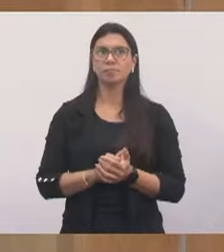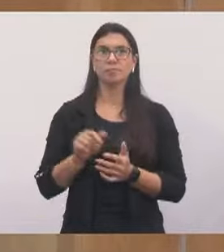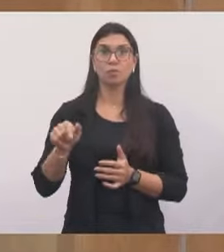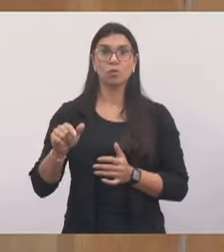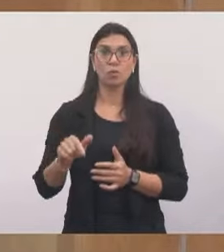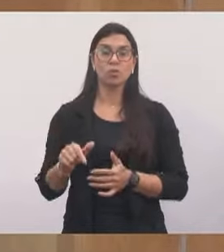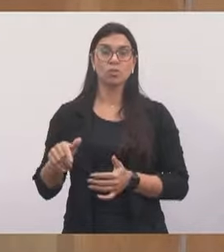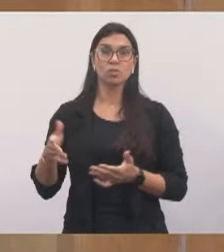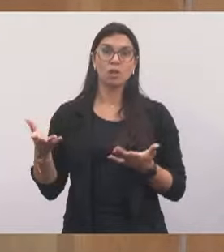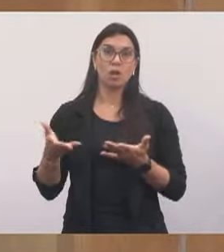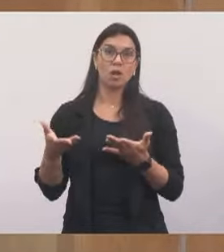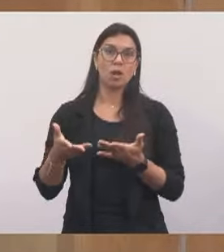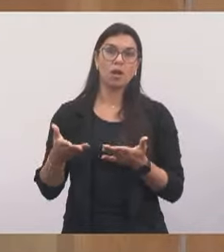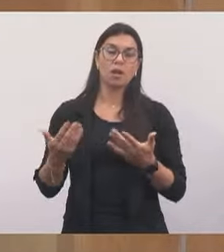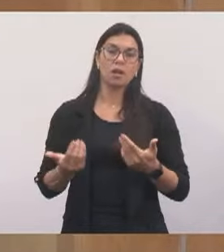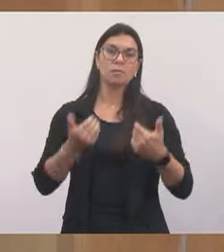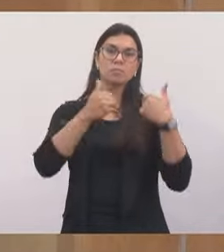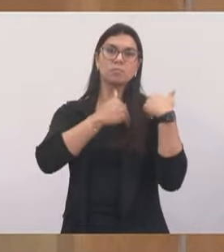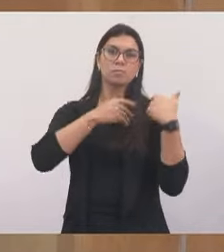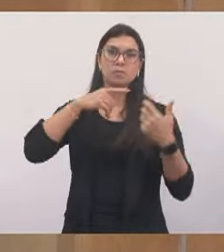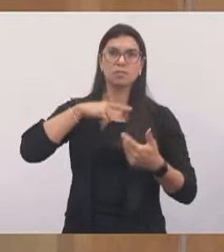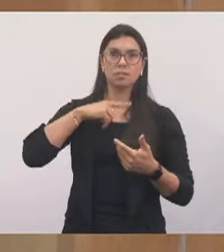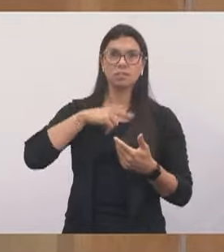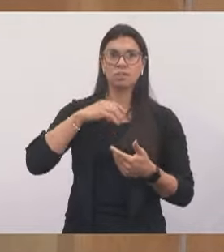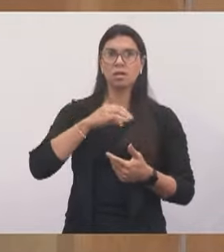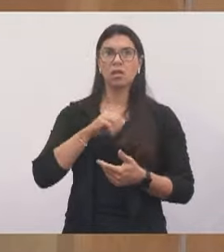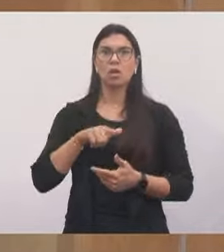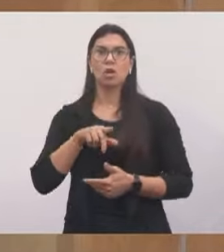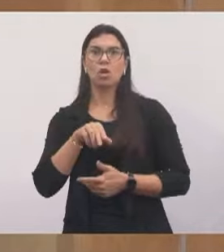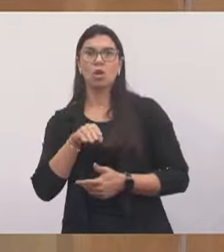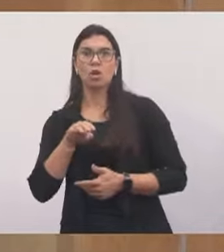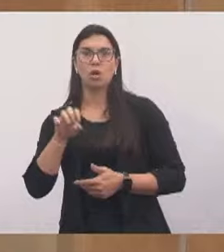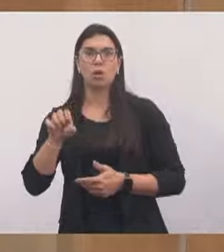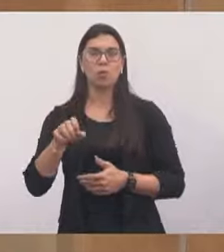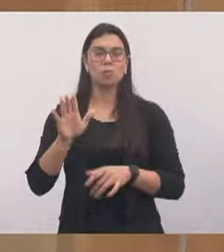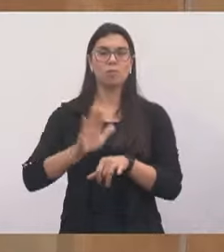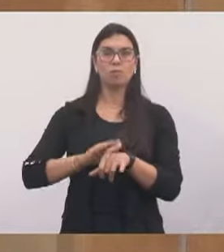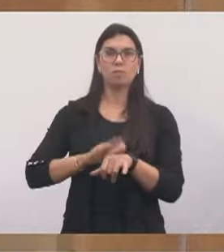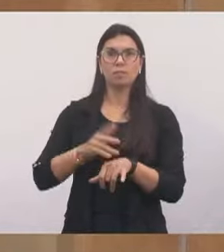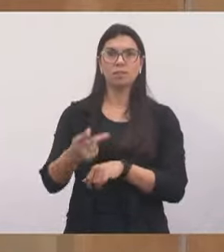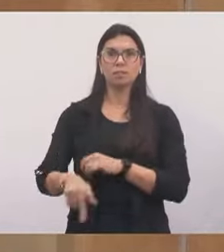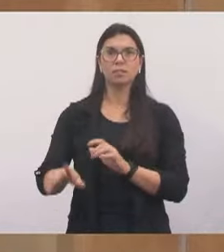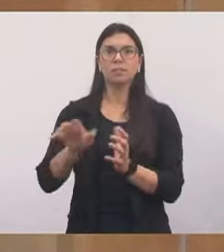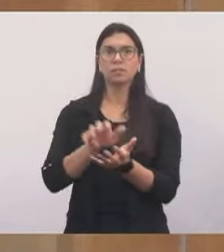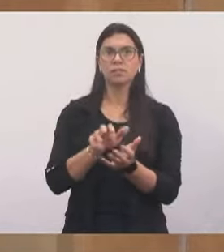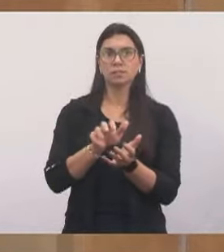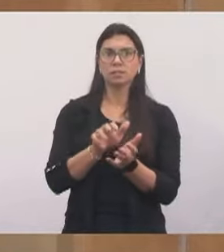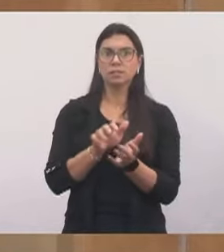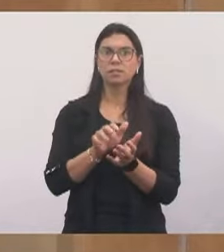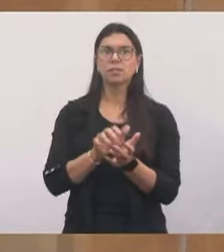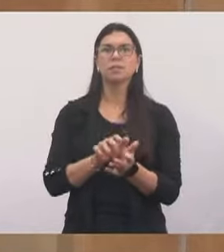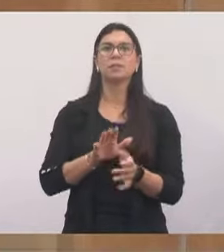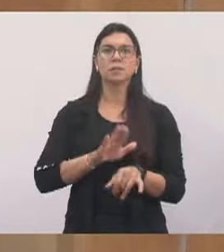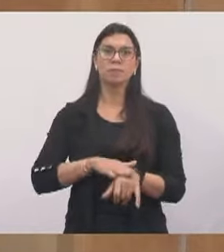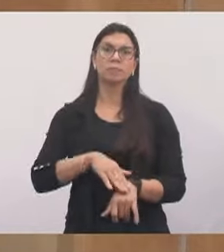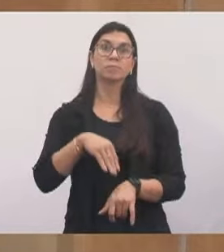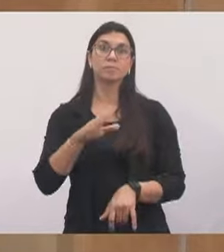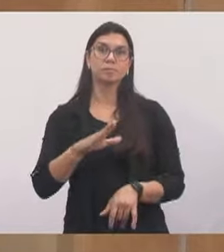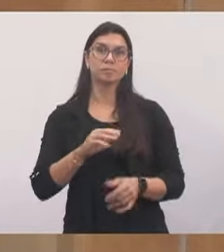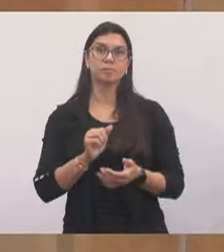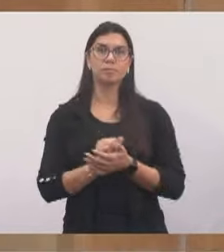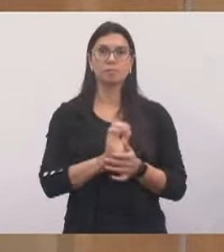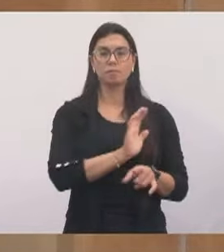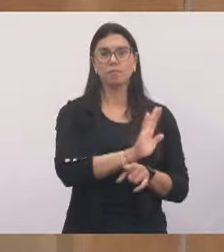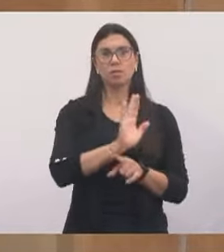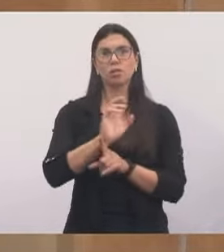de muita responsabilidade, um clube que fez muito pela cidade, um clube que pode fazer muito mais pela cidade de Jacareí no